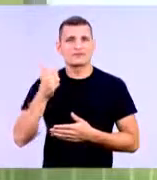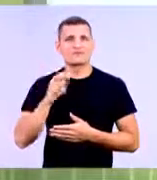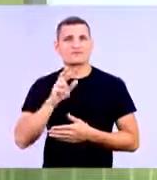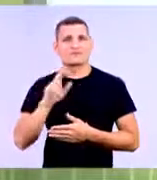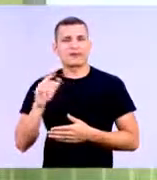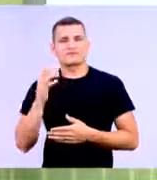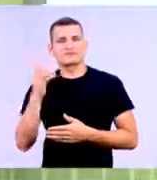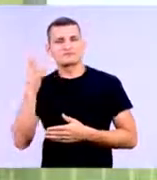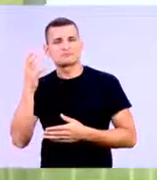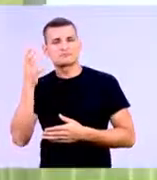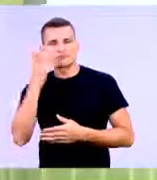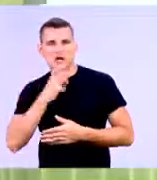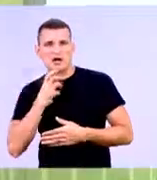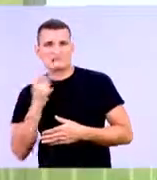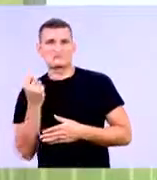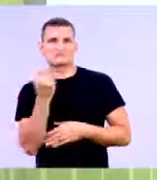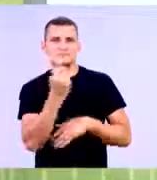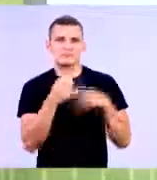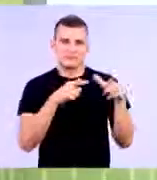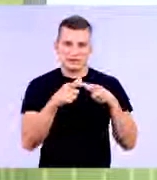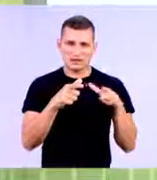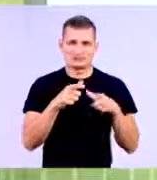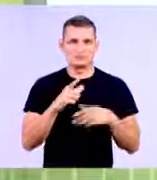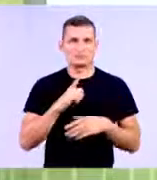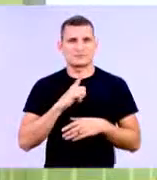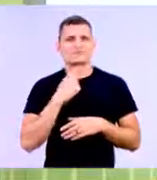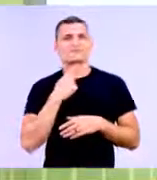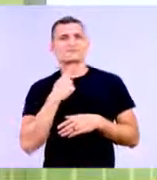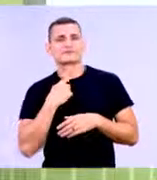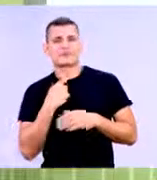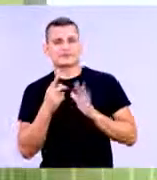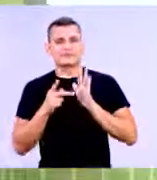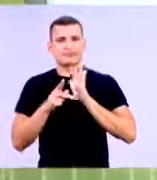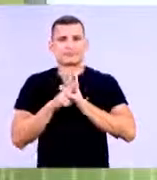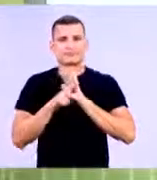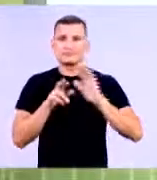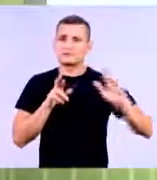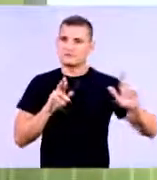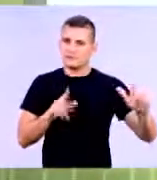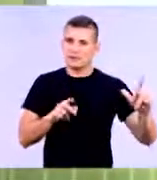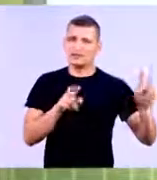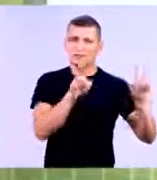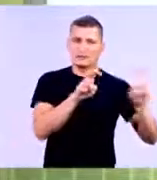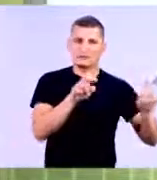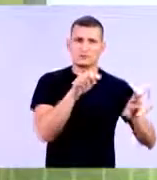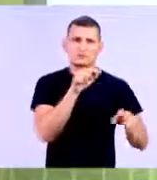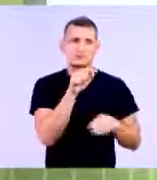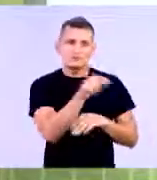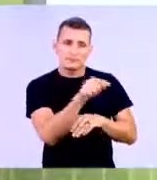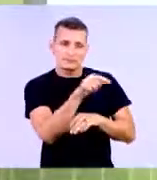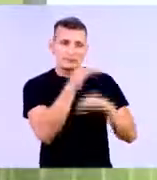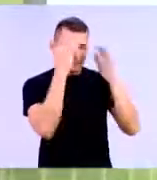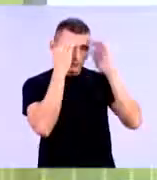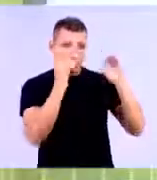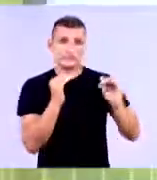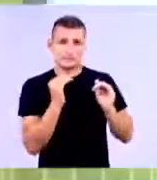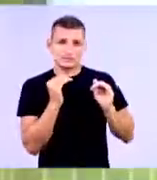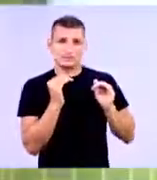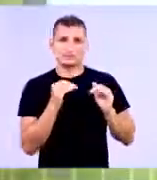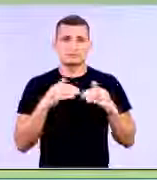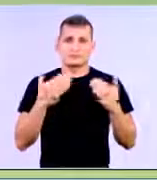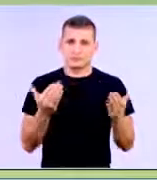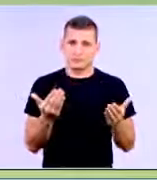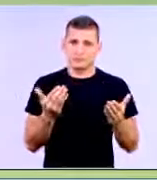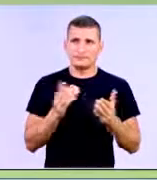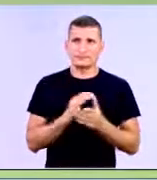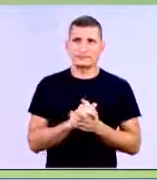trabalhar. Segundo, tem vontade própria, diferente de uma máquina que você repassa o comando e ela te obedece. Então, nesse